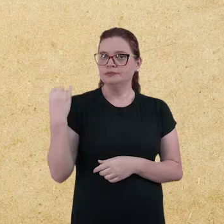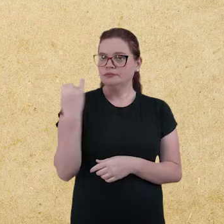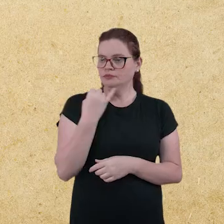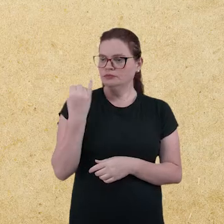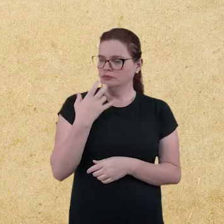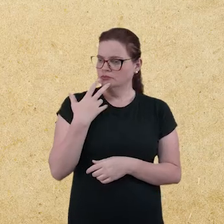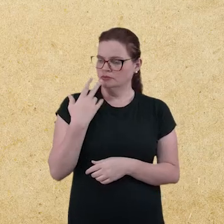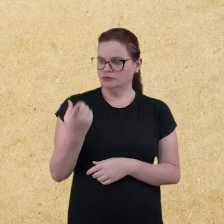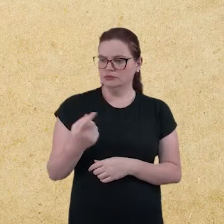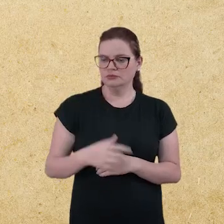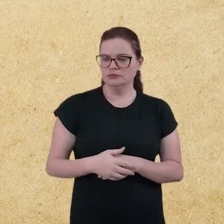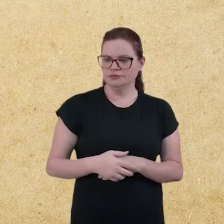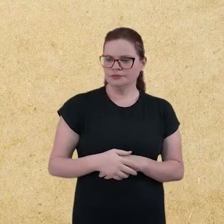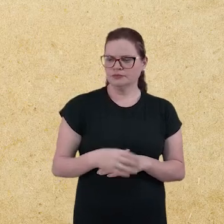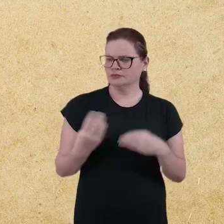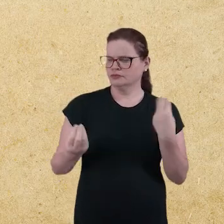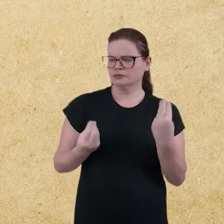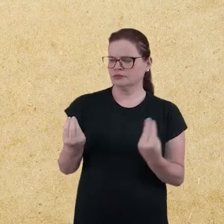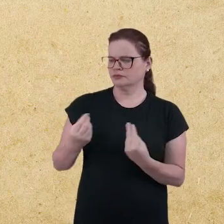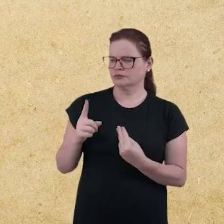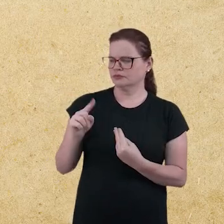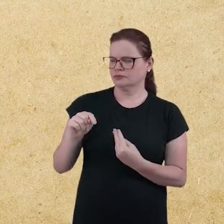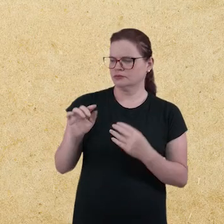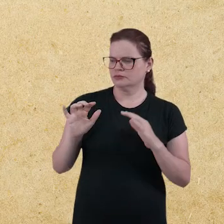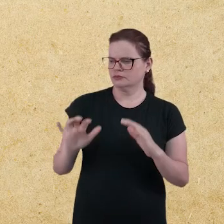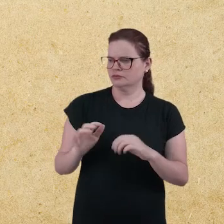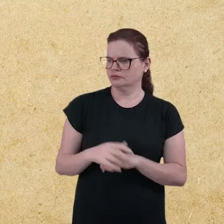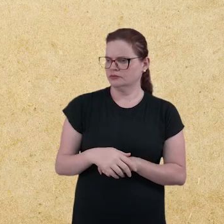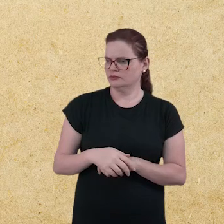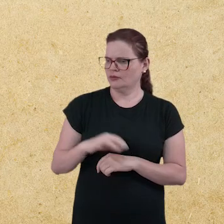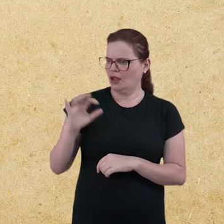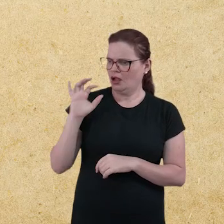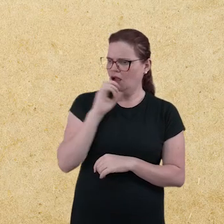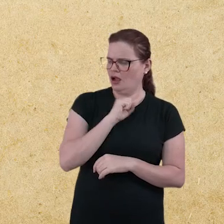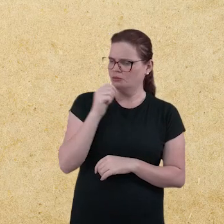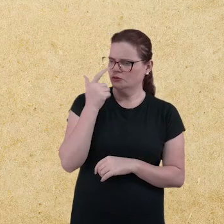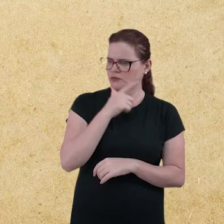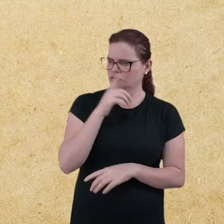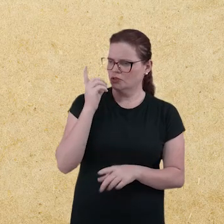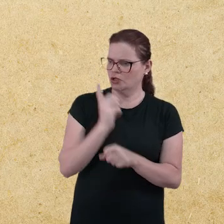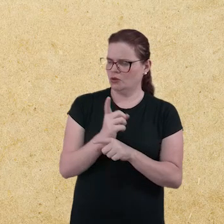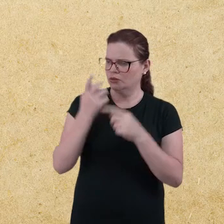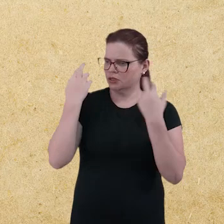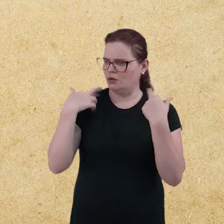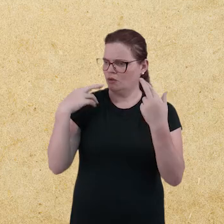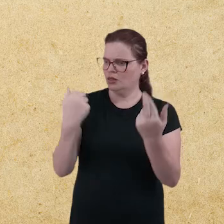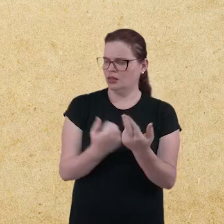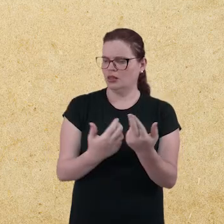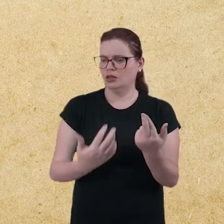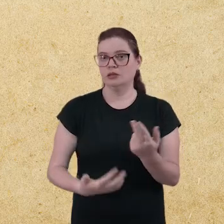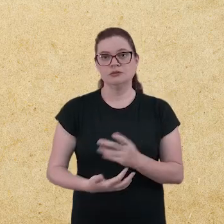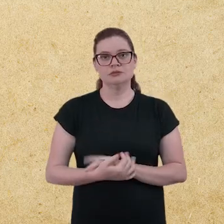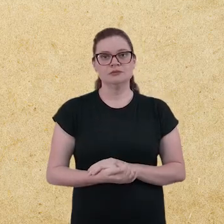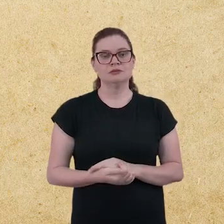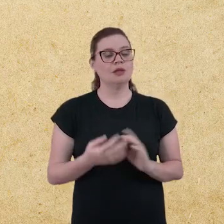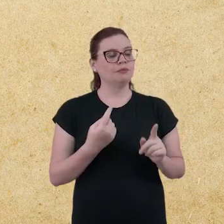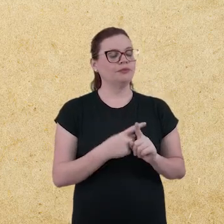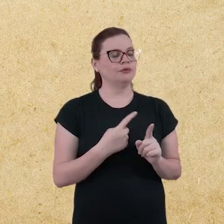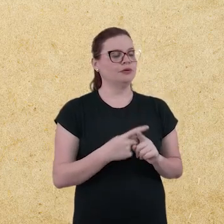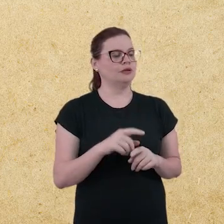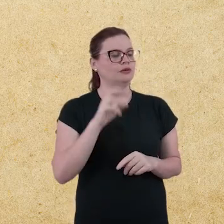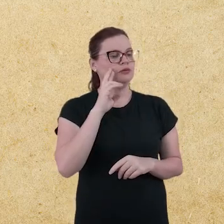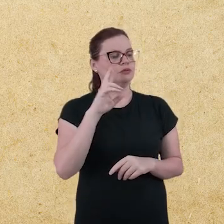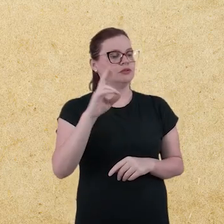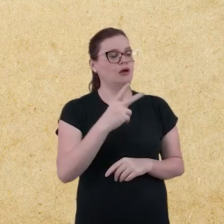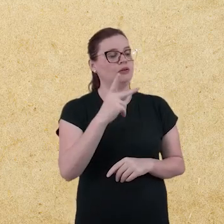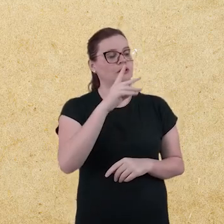Isaque a seu filho, como é isto, que tão cedo a achaste, filho meu? E ele disse, porque o